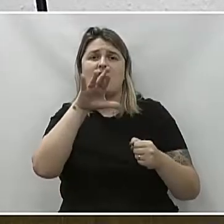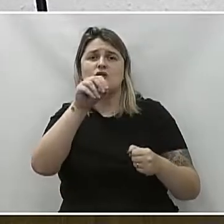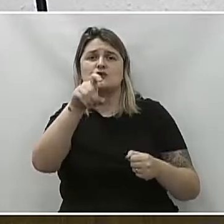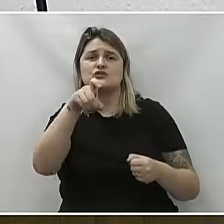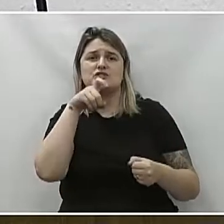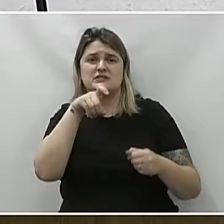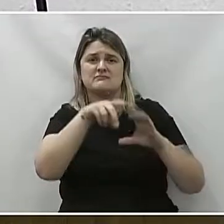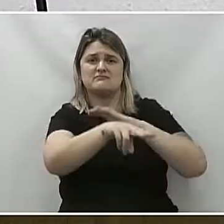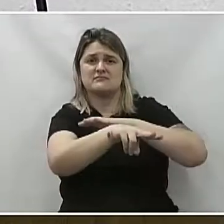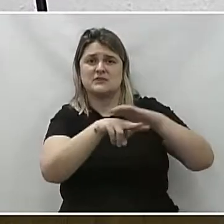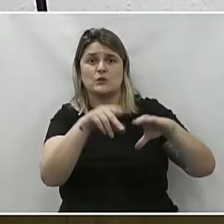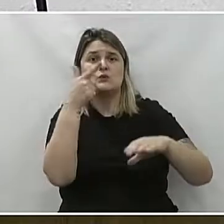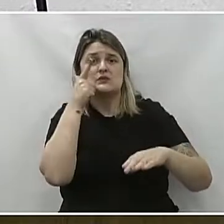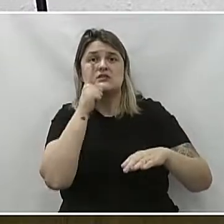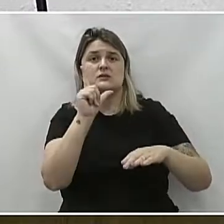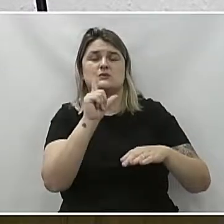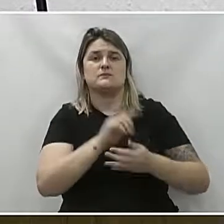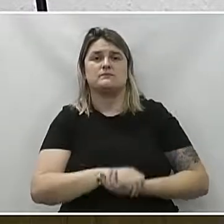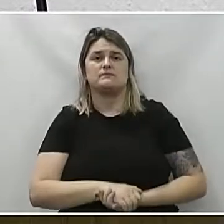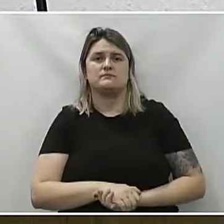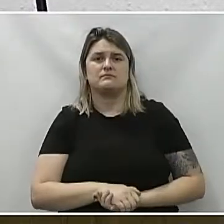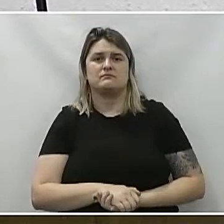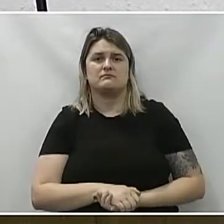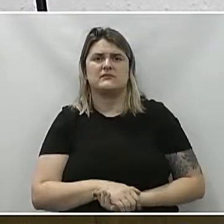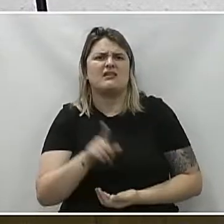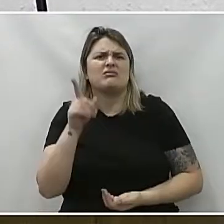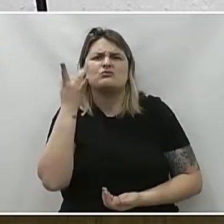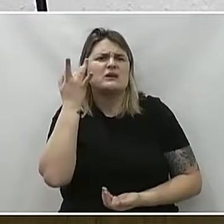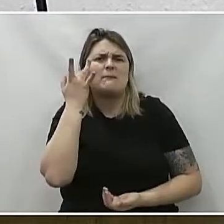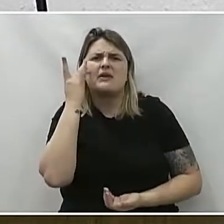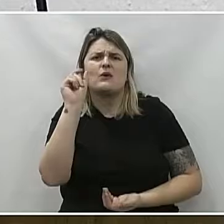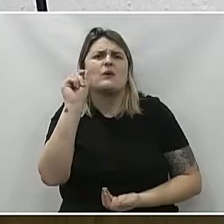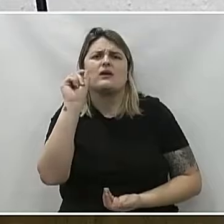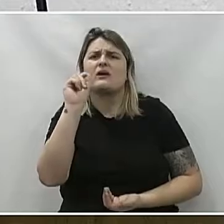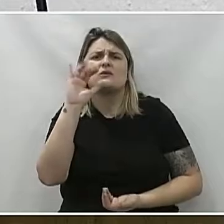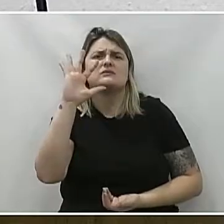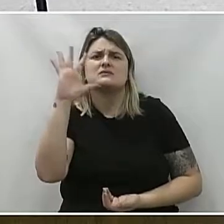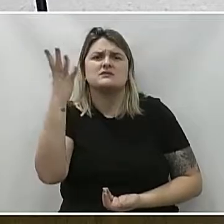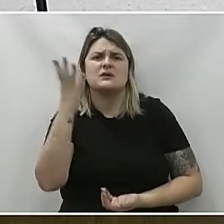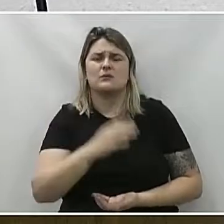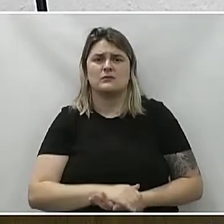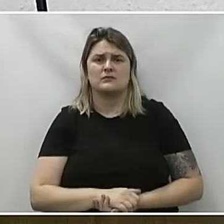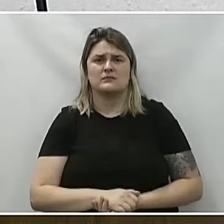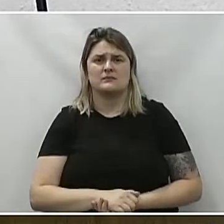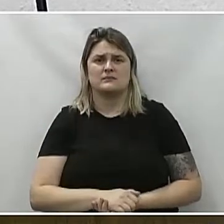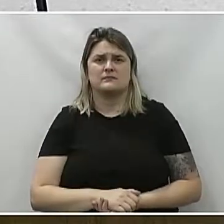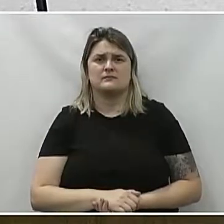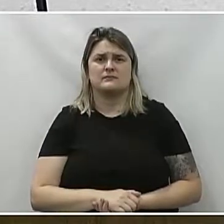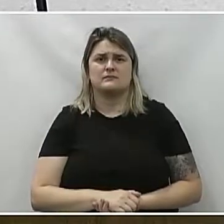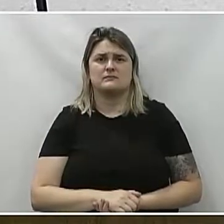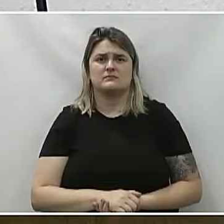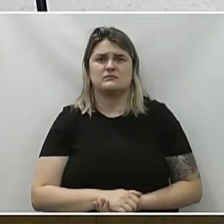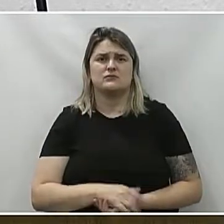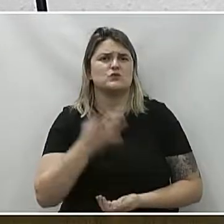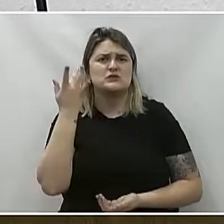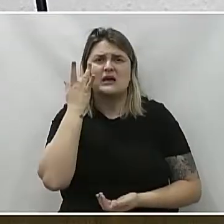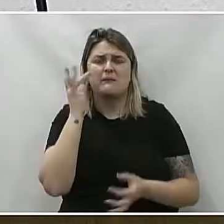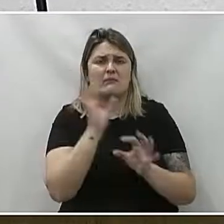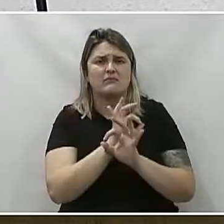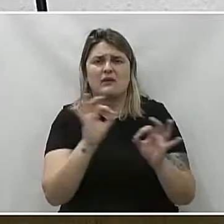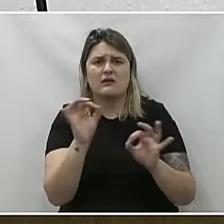da ressonância que tinha saído. Eles não faziam a mínima ideia do que ele estava fazendo quimioterapia em Curitiba. Eles não